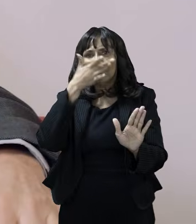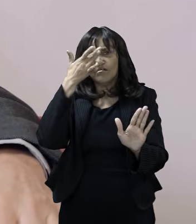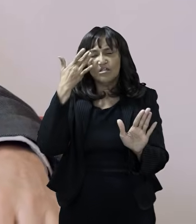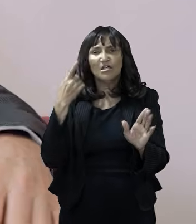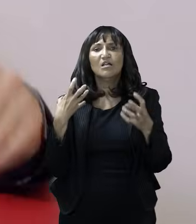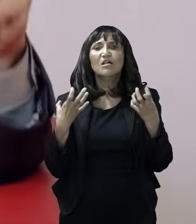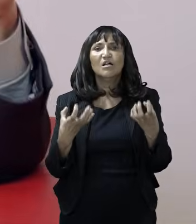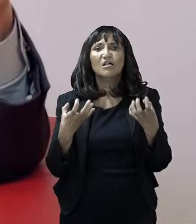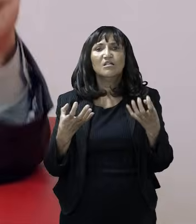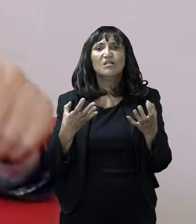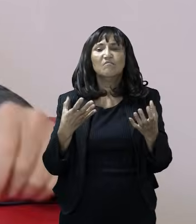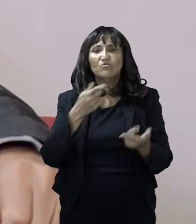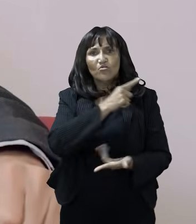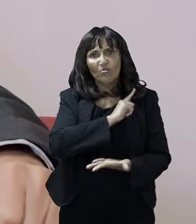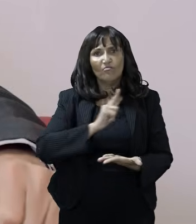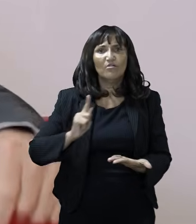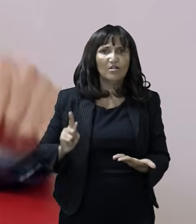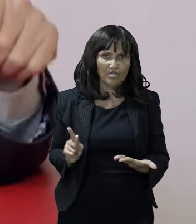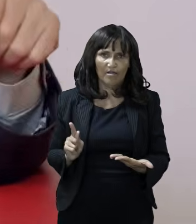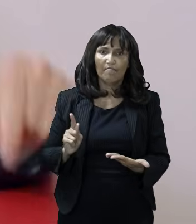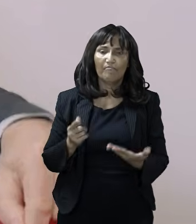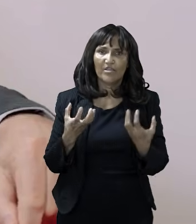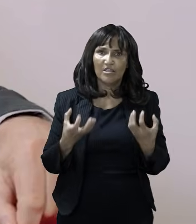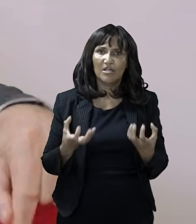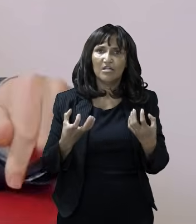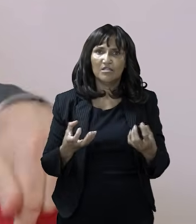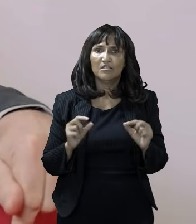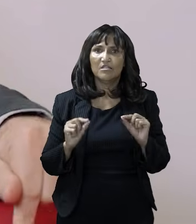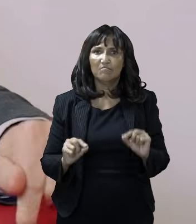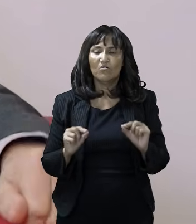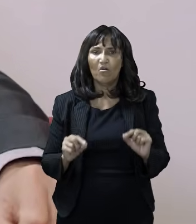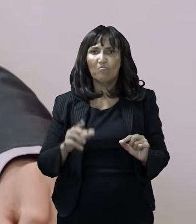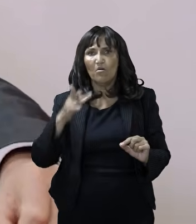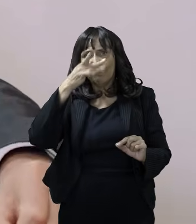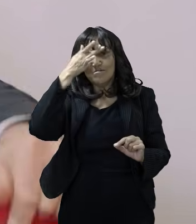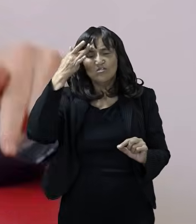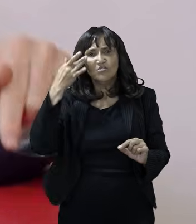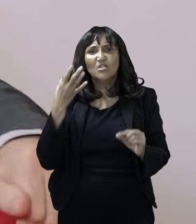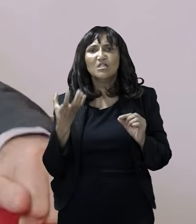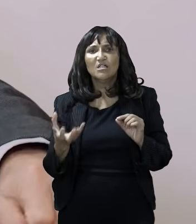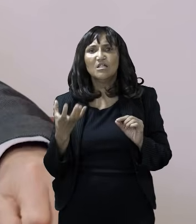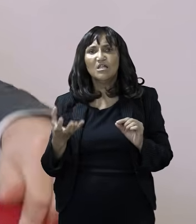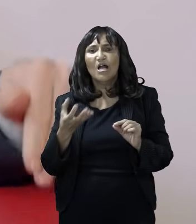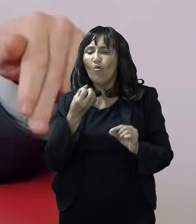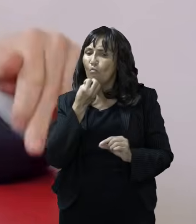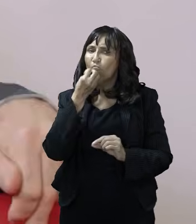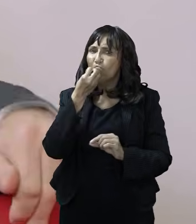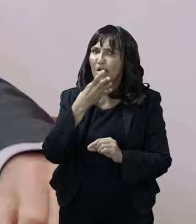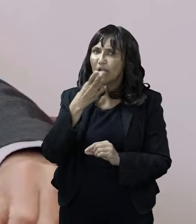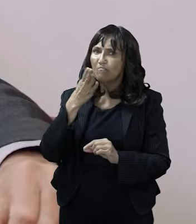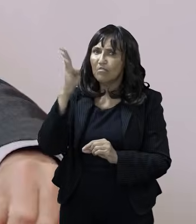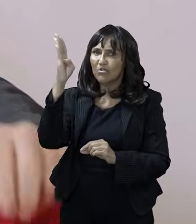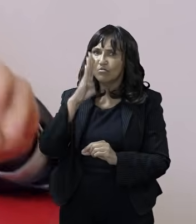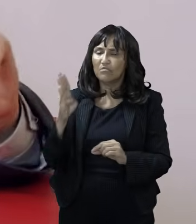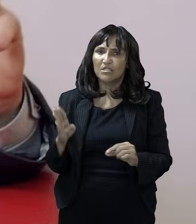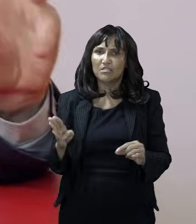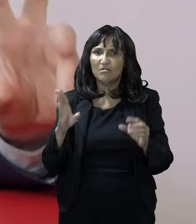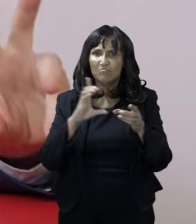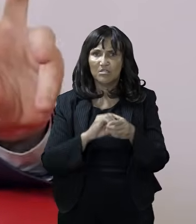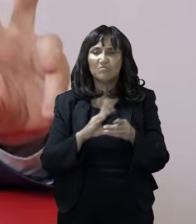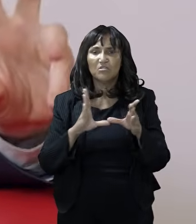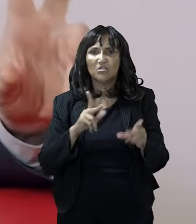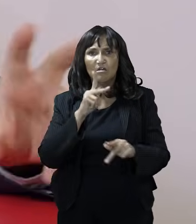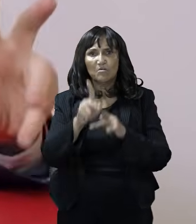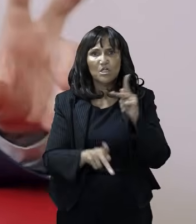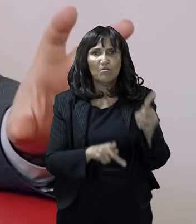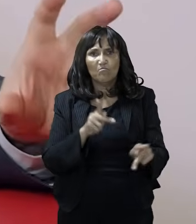governar. E nós queremos governar com gente que quer o bem para o Brasil, o bem para a democracia, o bem para o povo,